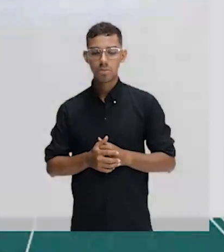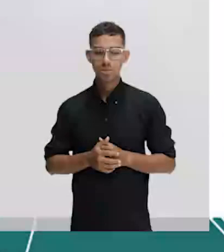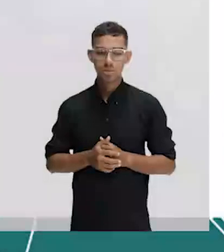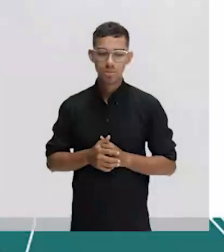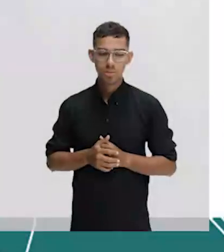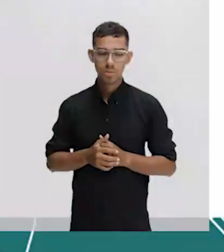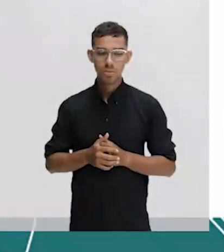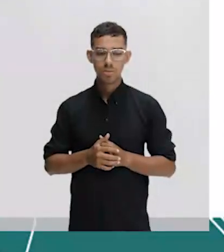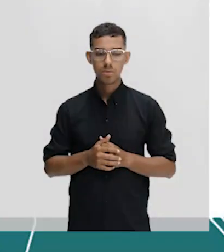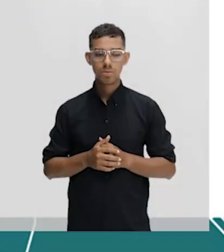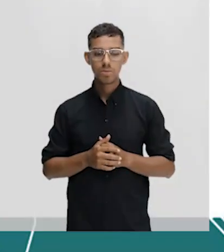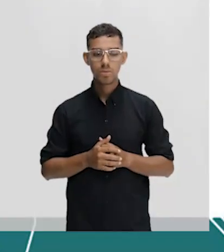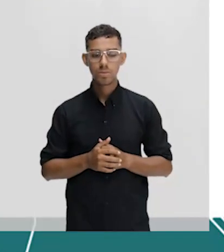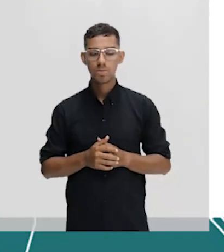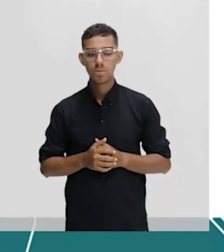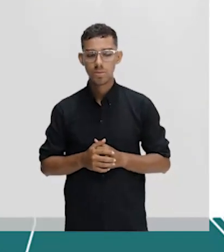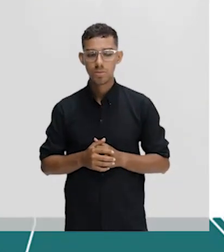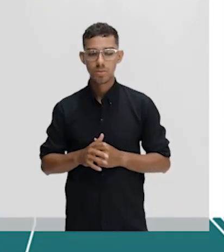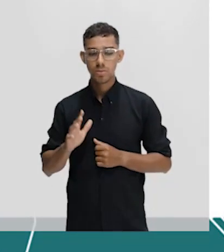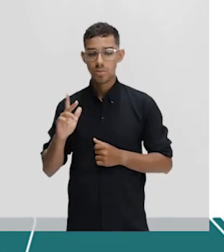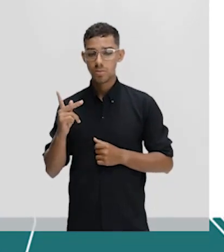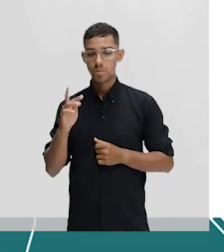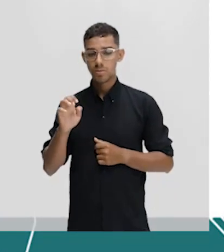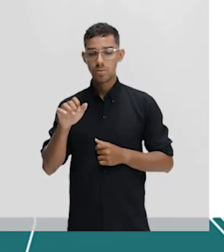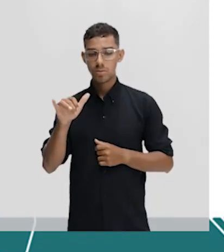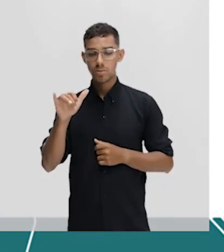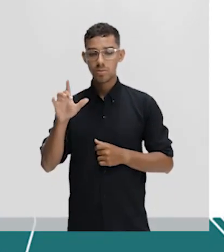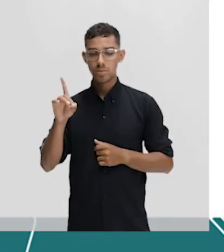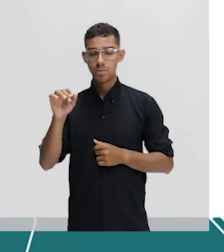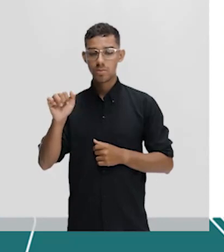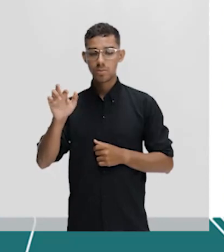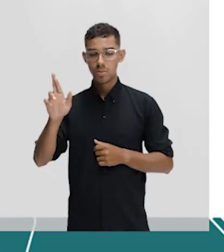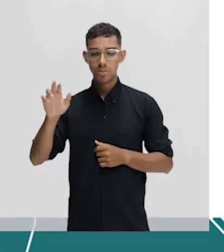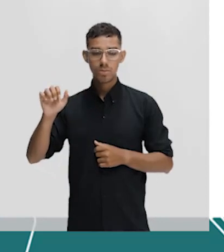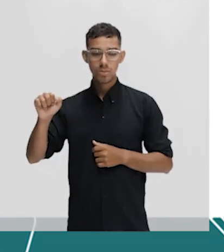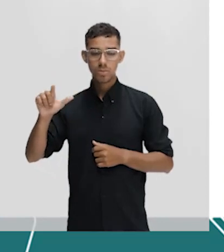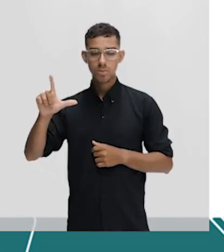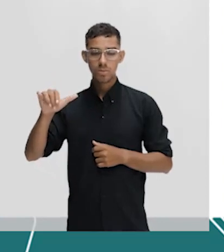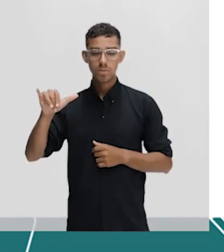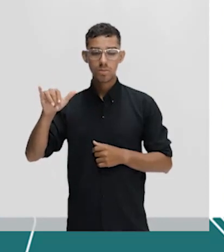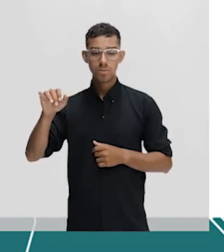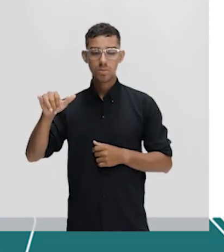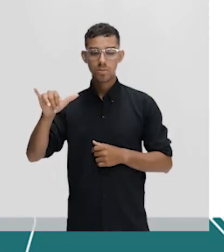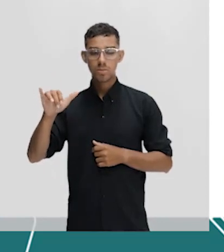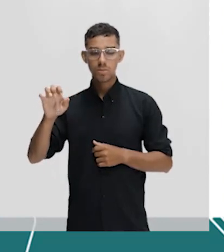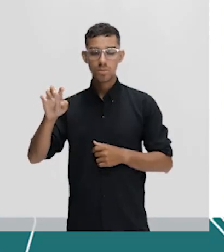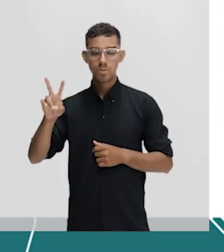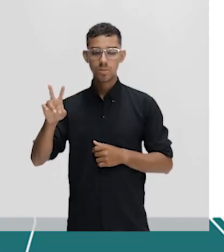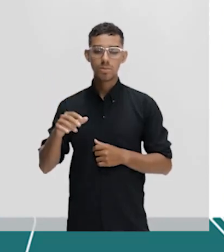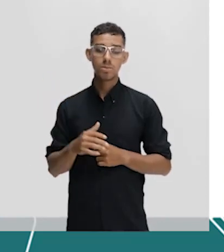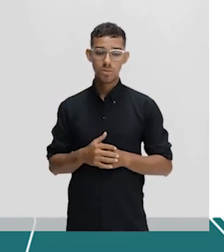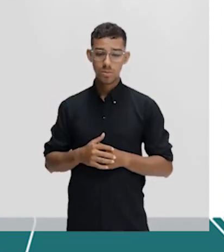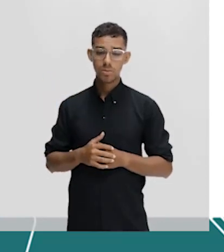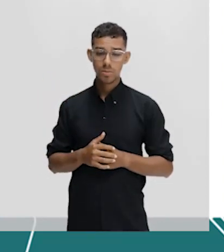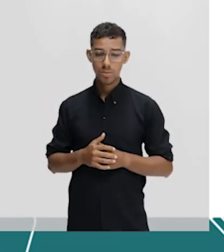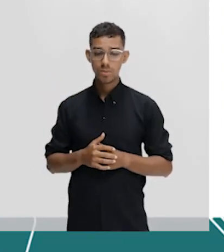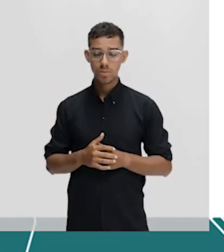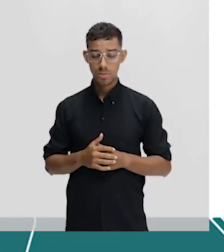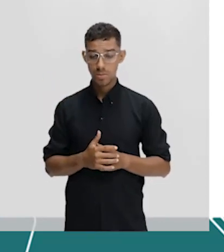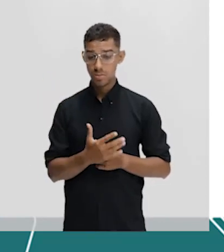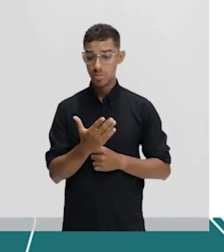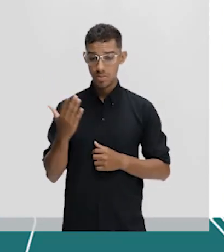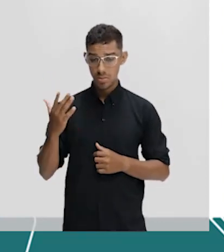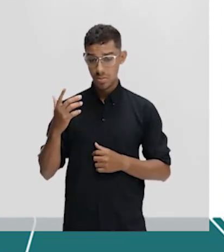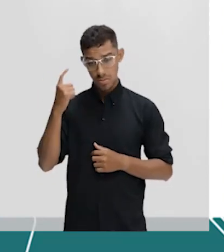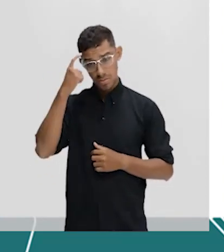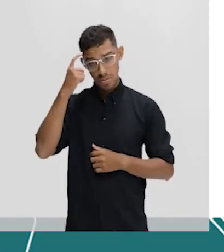amostragem. Iedar Aliyev, no Azerbaijão. Se te dissermos para pensar em um país